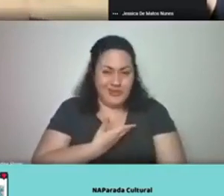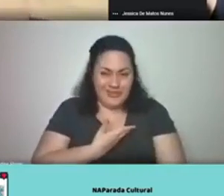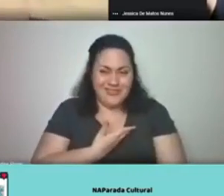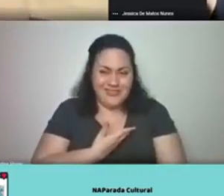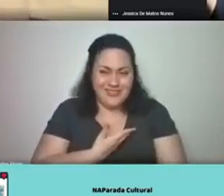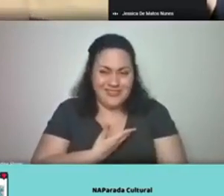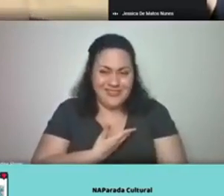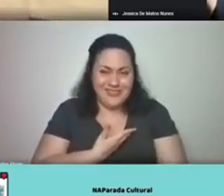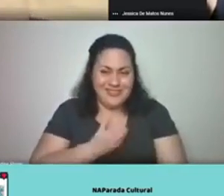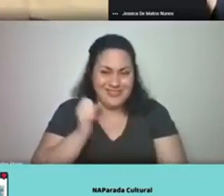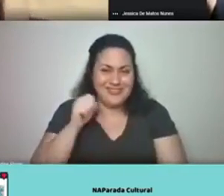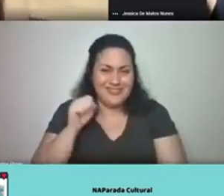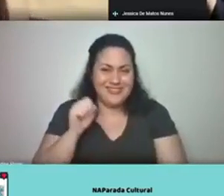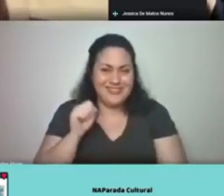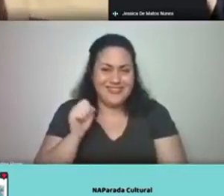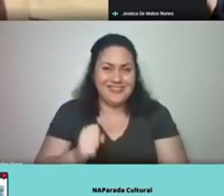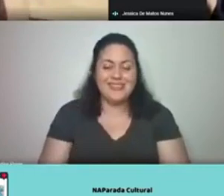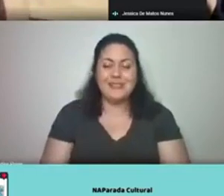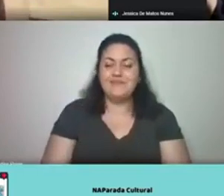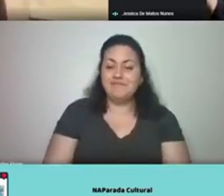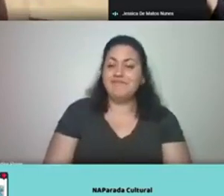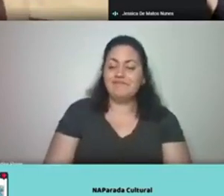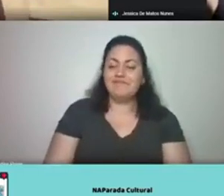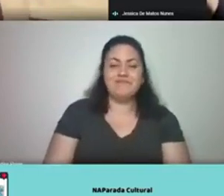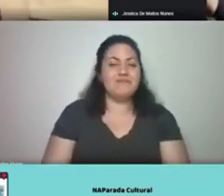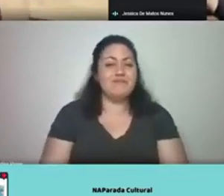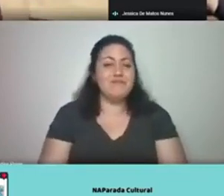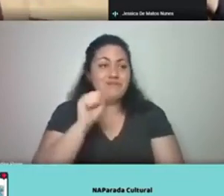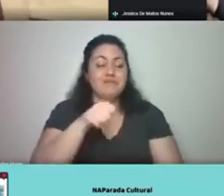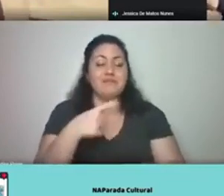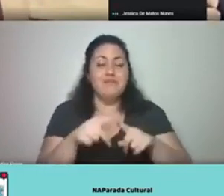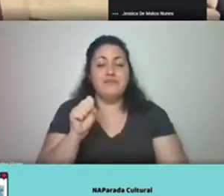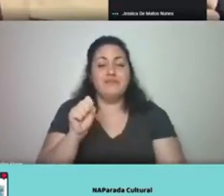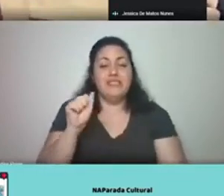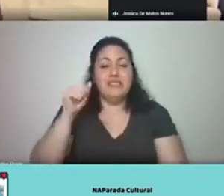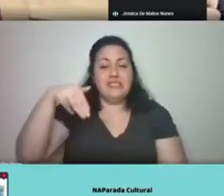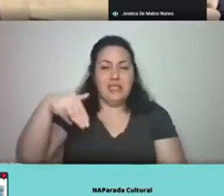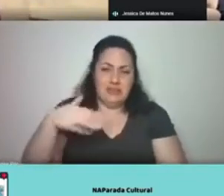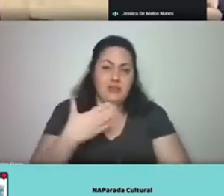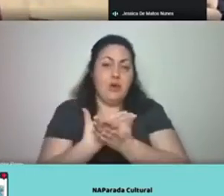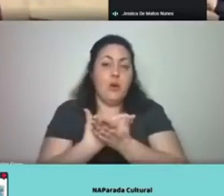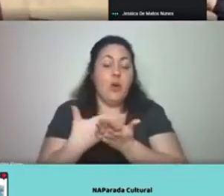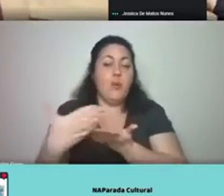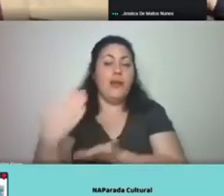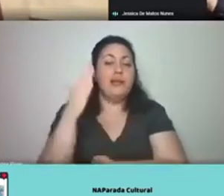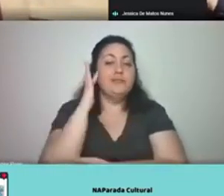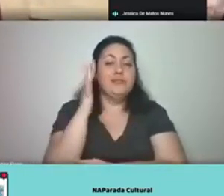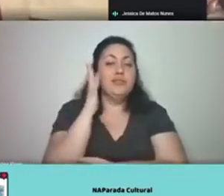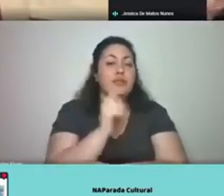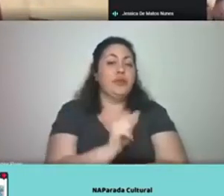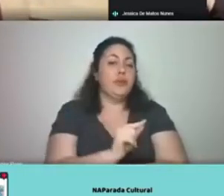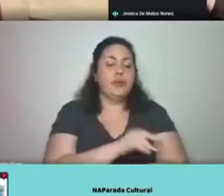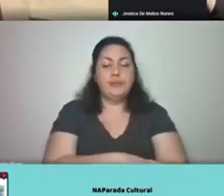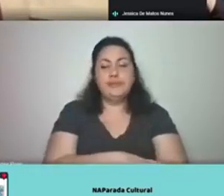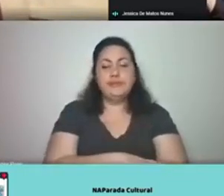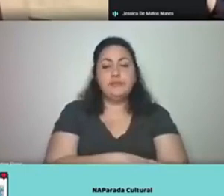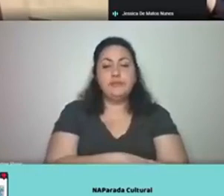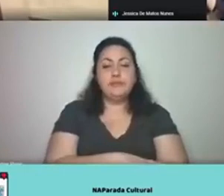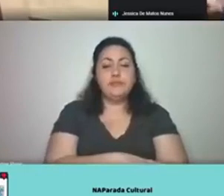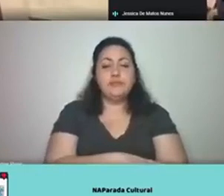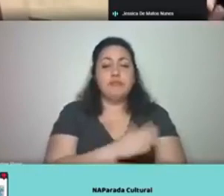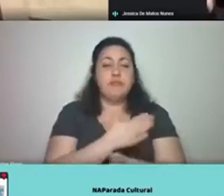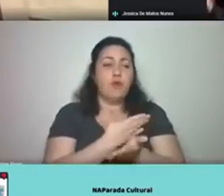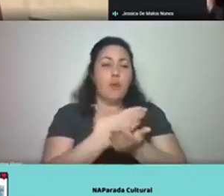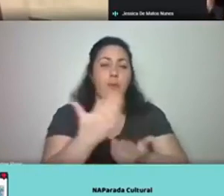Sim. né? Uhum. O Sam inicia ali, né, com uma ideia de amigos e depois